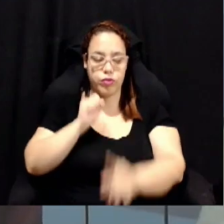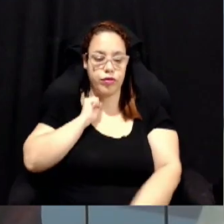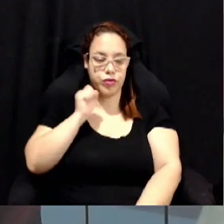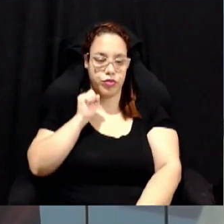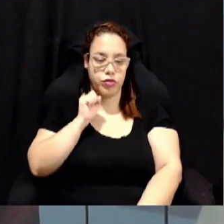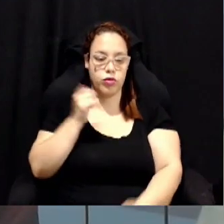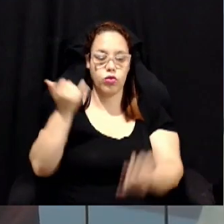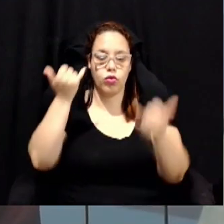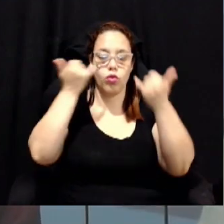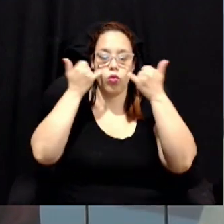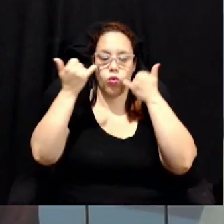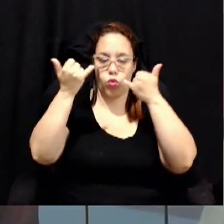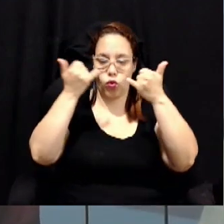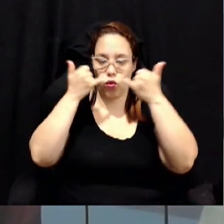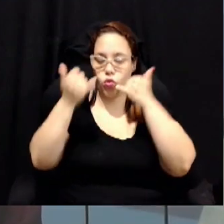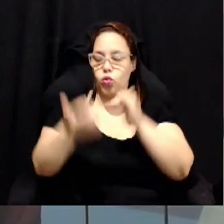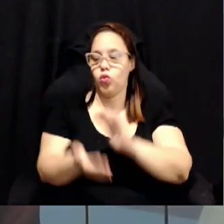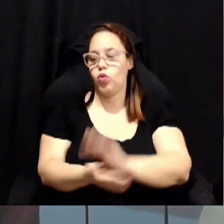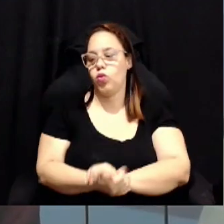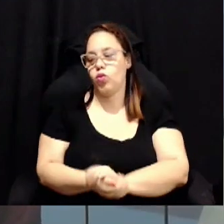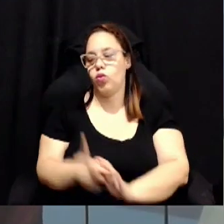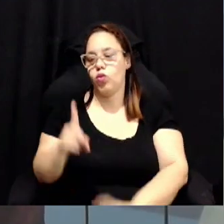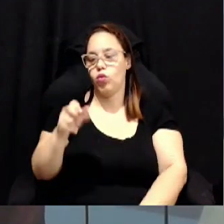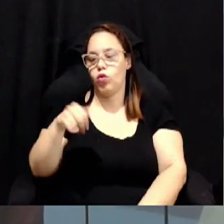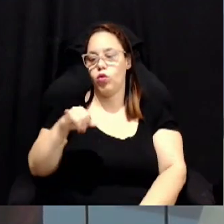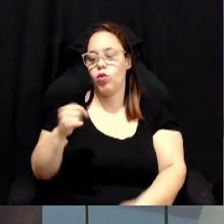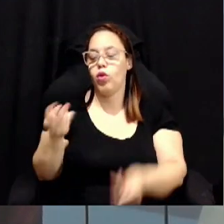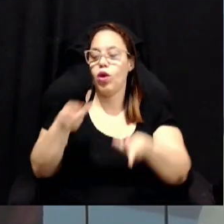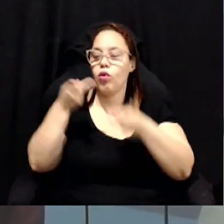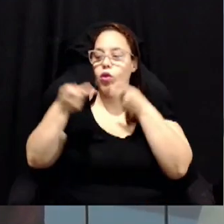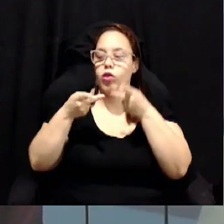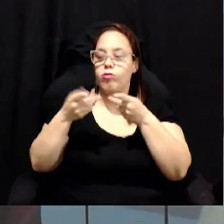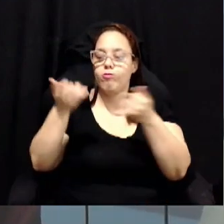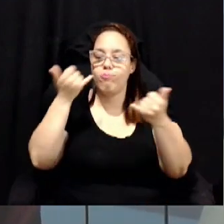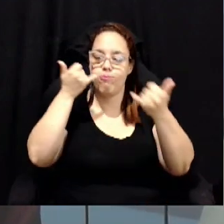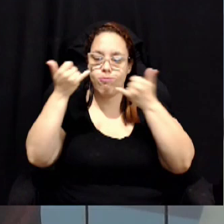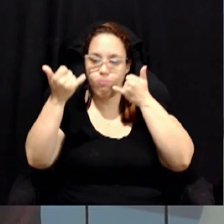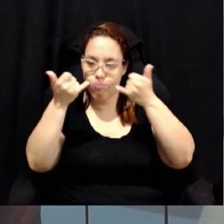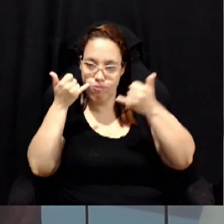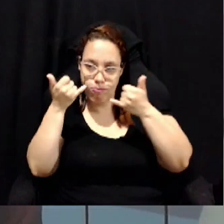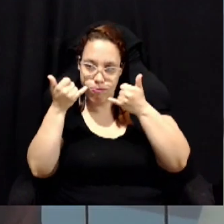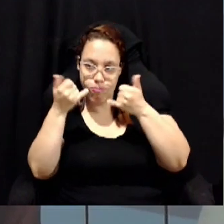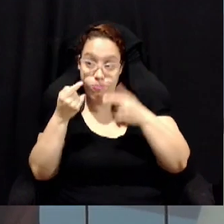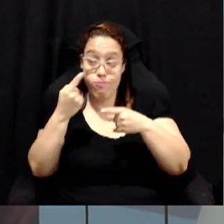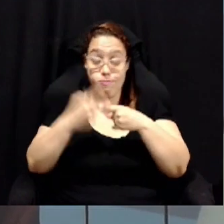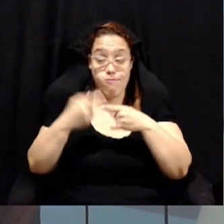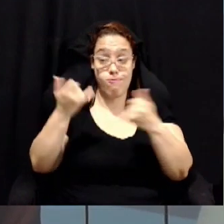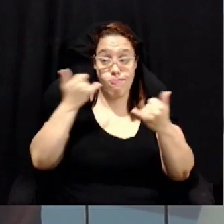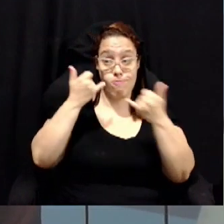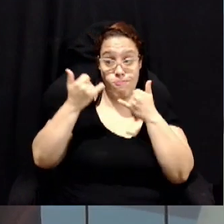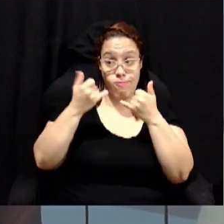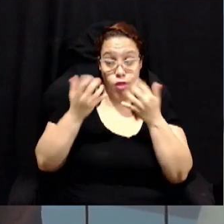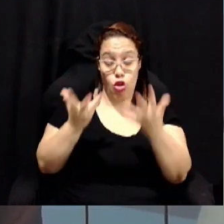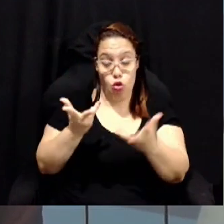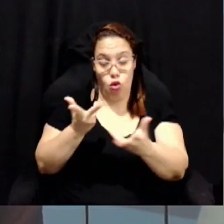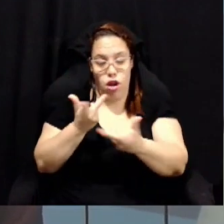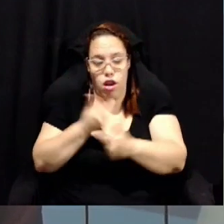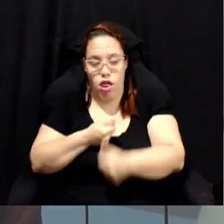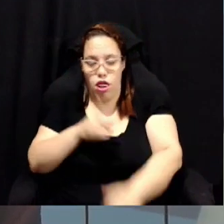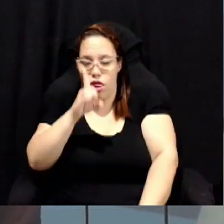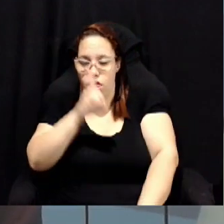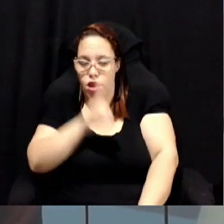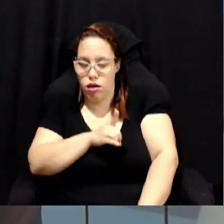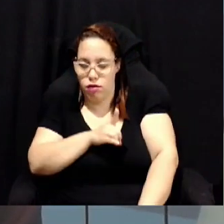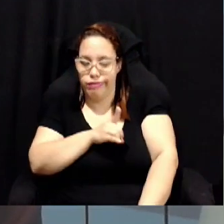informação. Como a Dani disse aqui, informar, porque se a gente informar com qualidade e direito, nós vamos